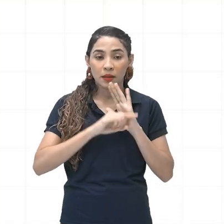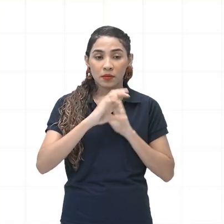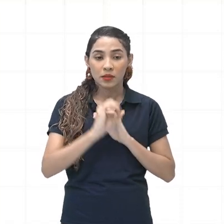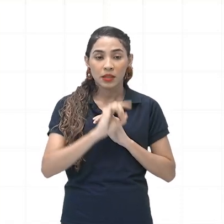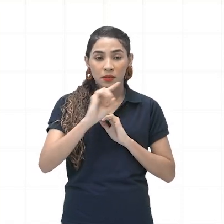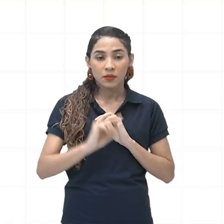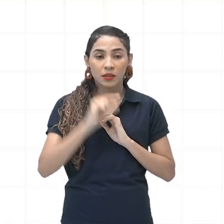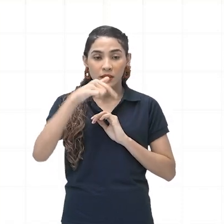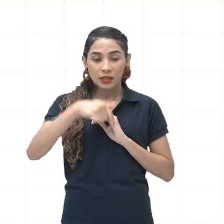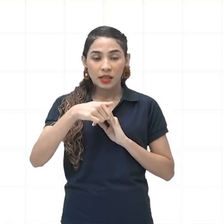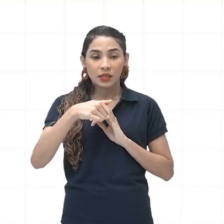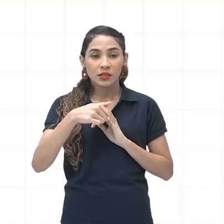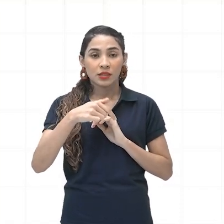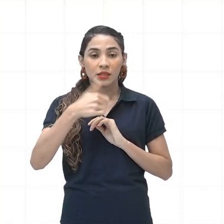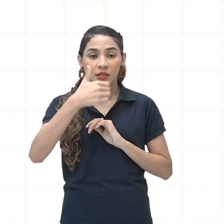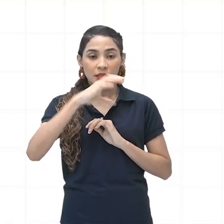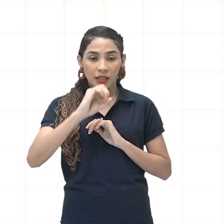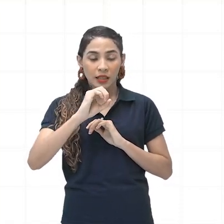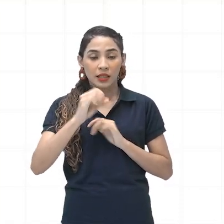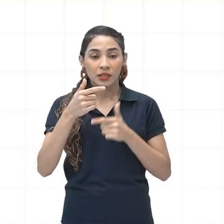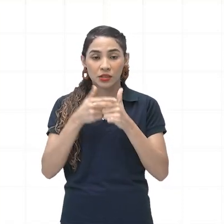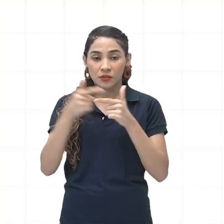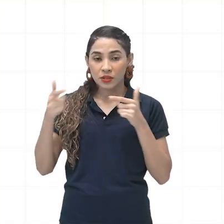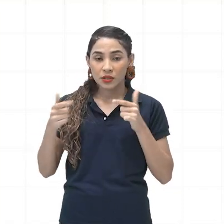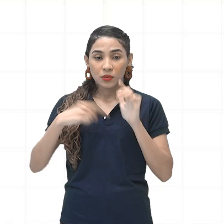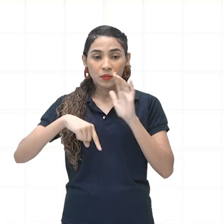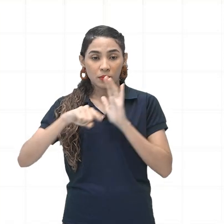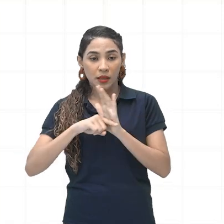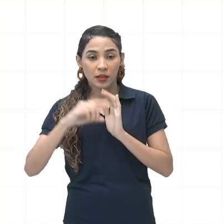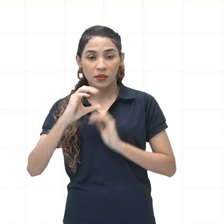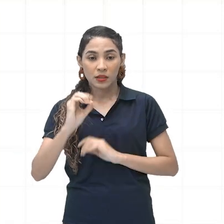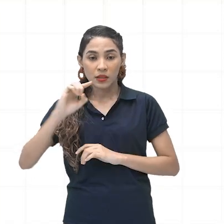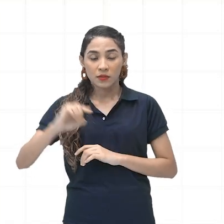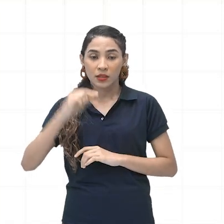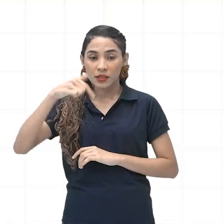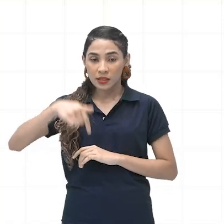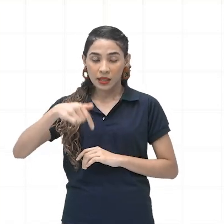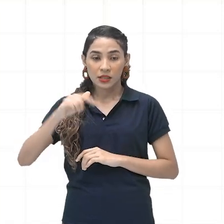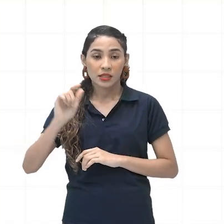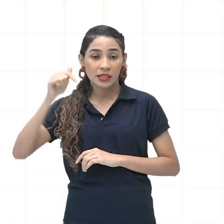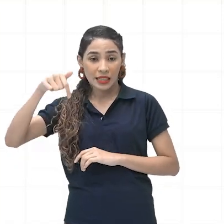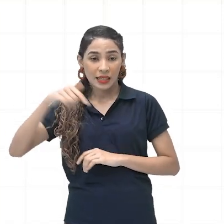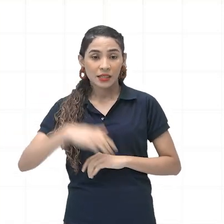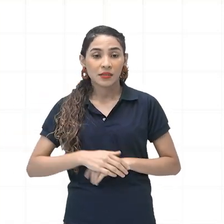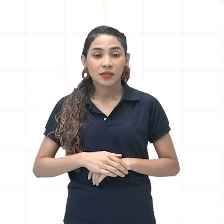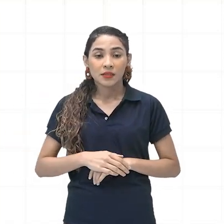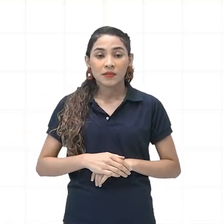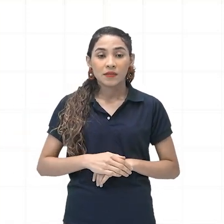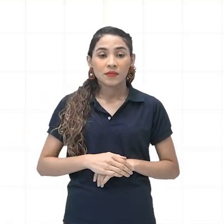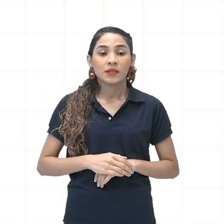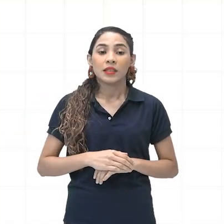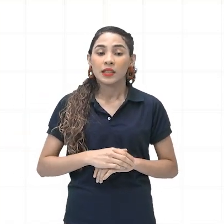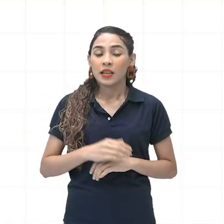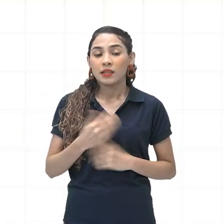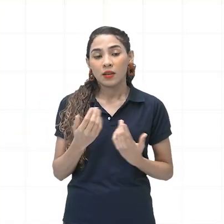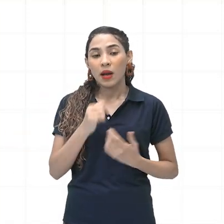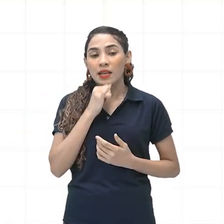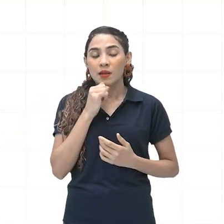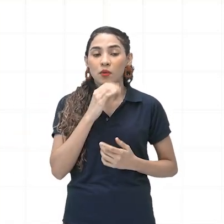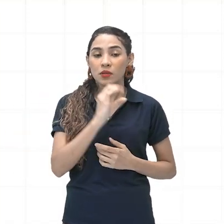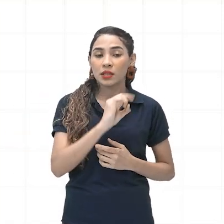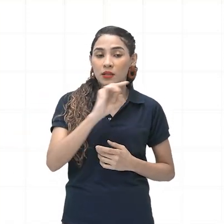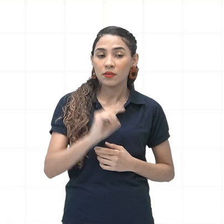10, dividido por menos 0,7 elevado a 7. Ou seja, 7 décimos.